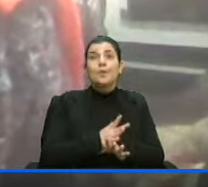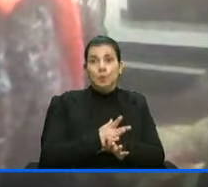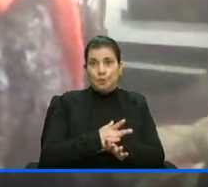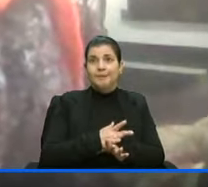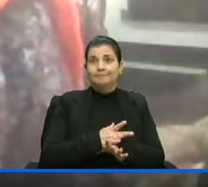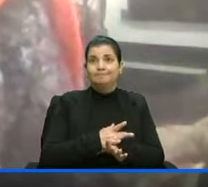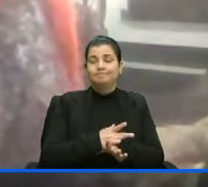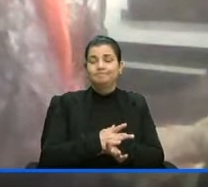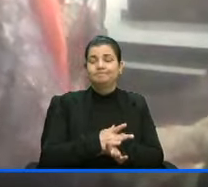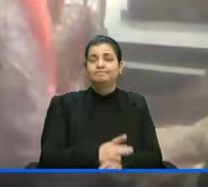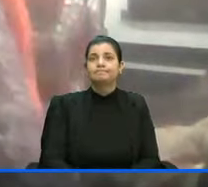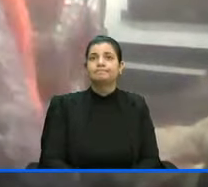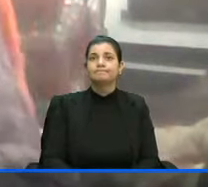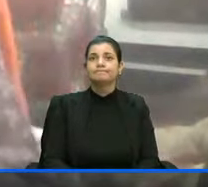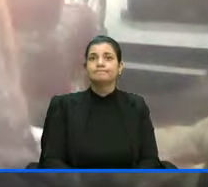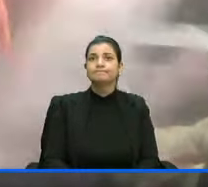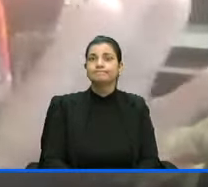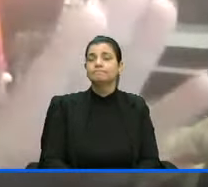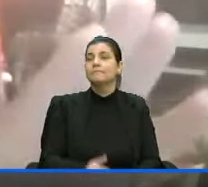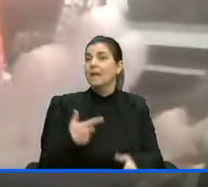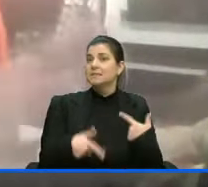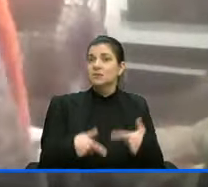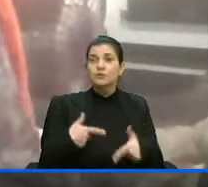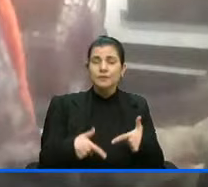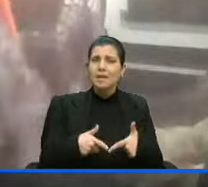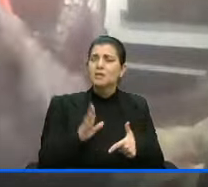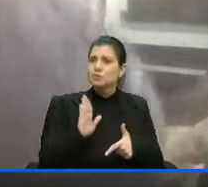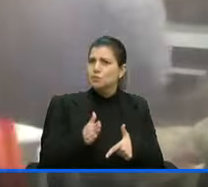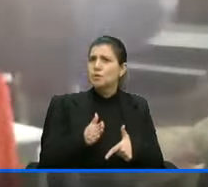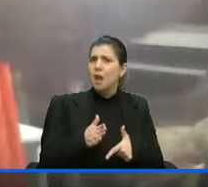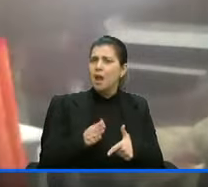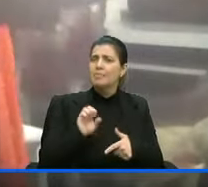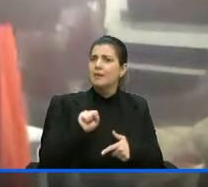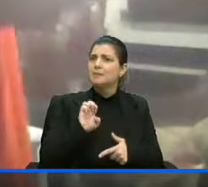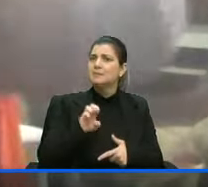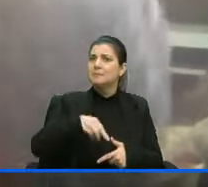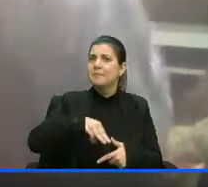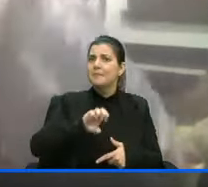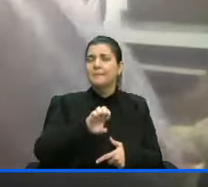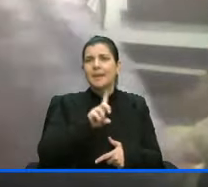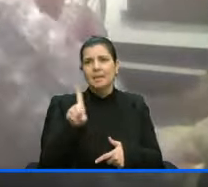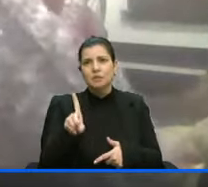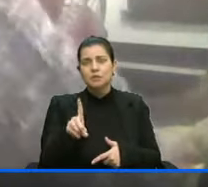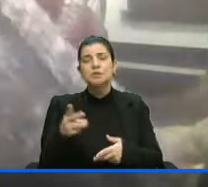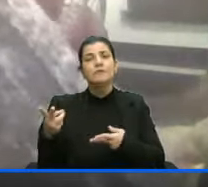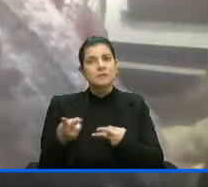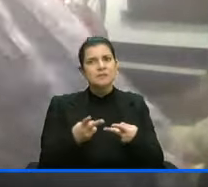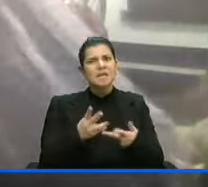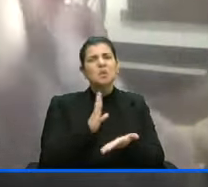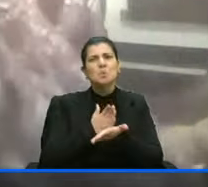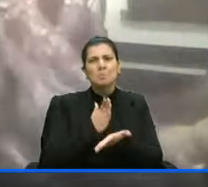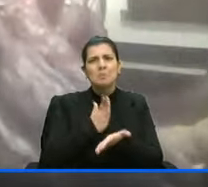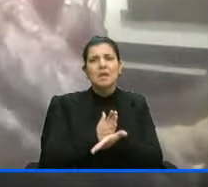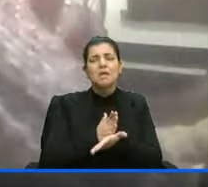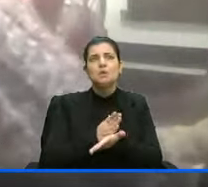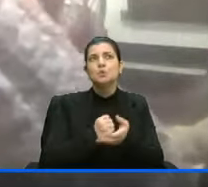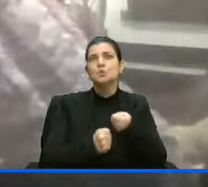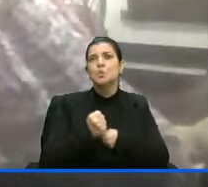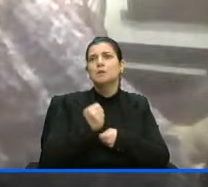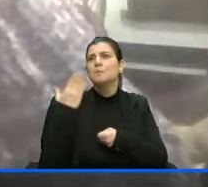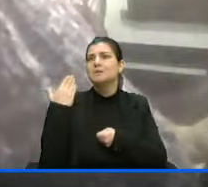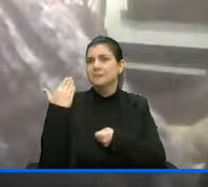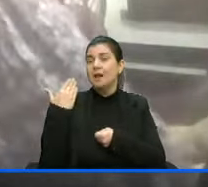nessa escola infantil. Essa demanda já deve estar na ESMED. Isso eu visitei lá o ano passado, lá no meio do ano passado, e eu queria